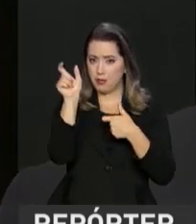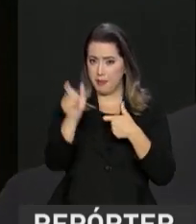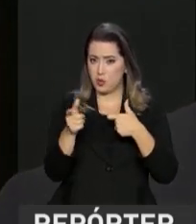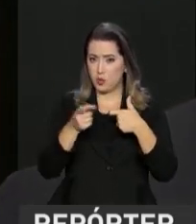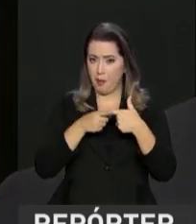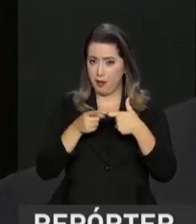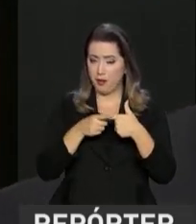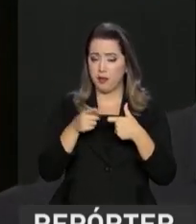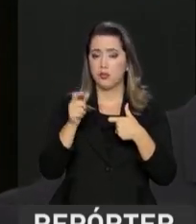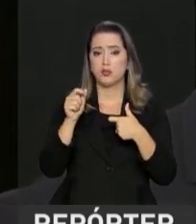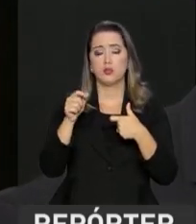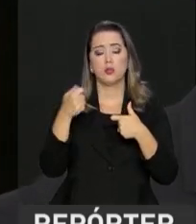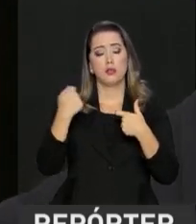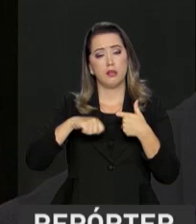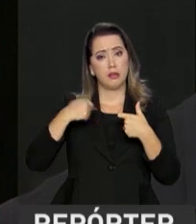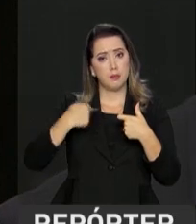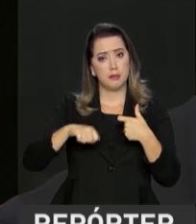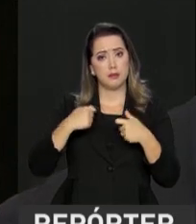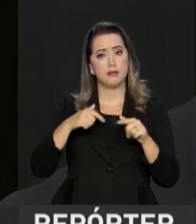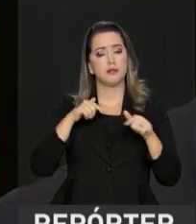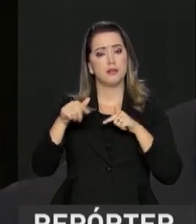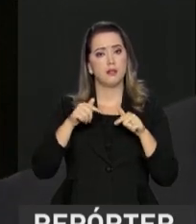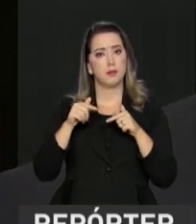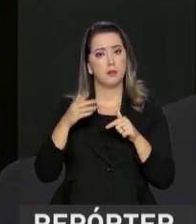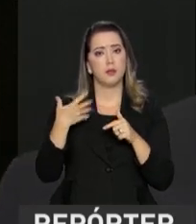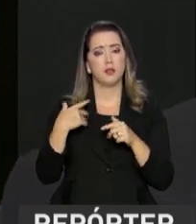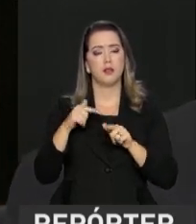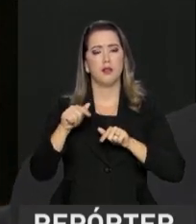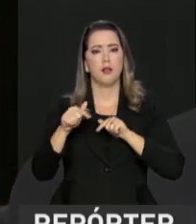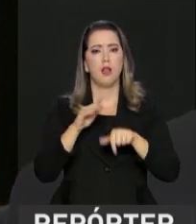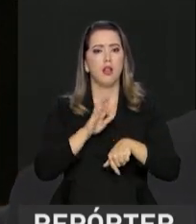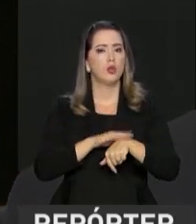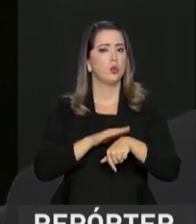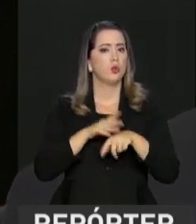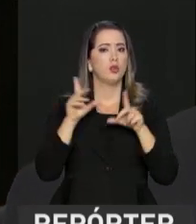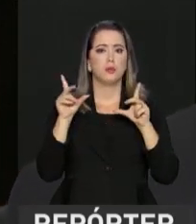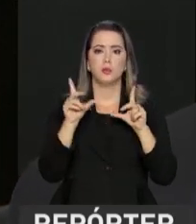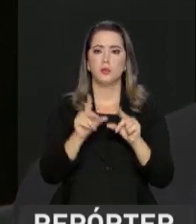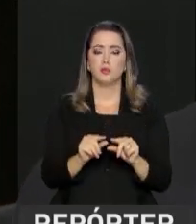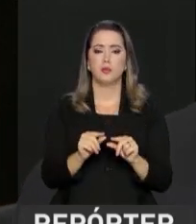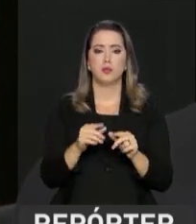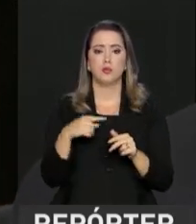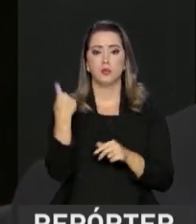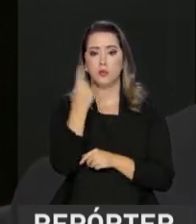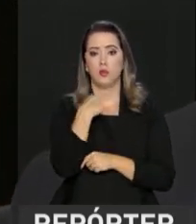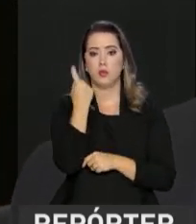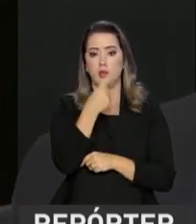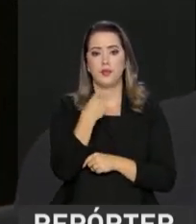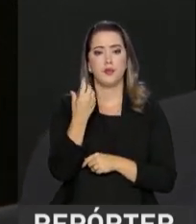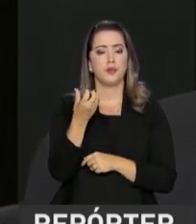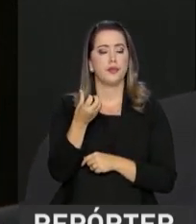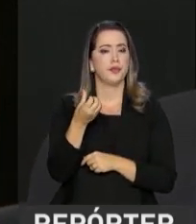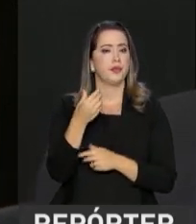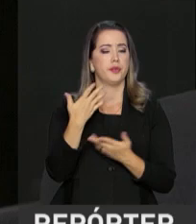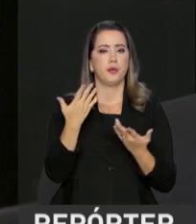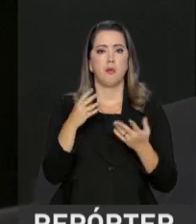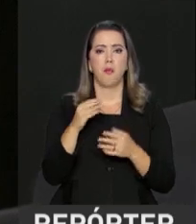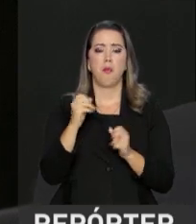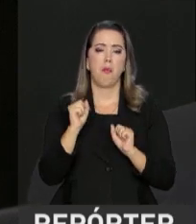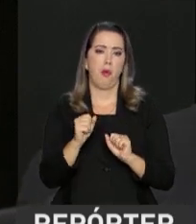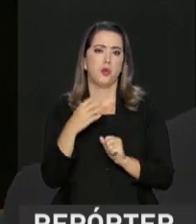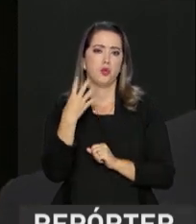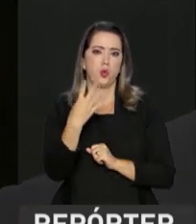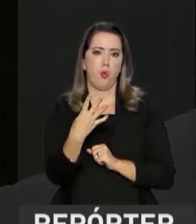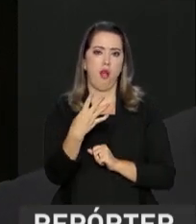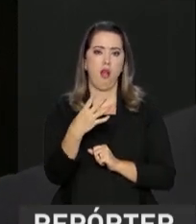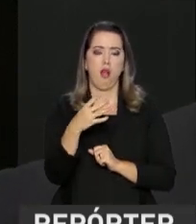do perito é que ele poderá executar suas tarefas num tempo um pouco mais curto do que a jornada normal que pode ser de 4